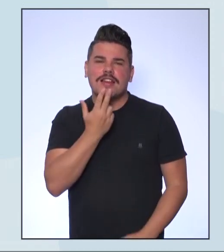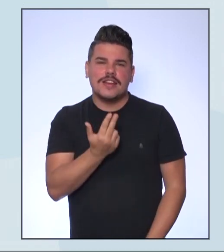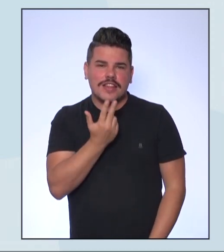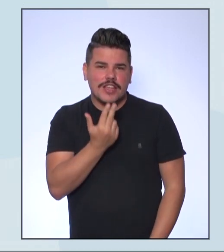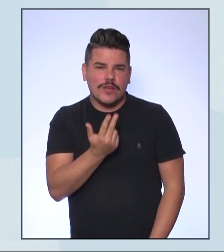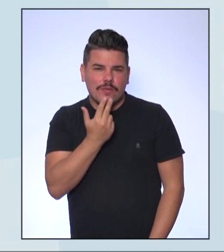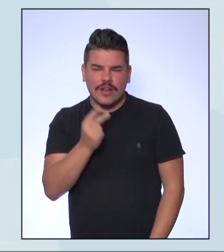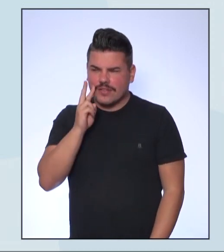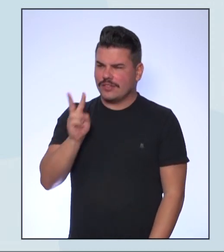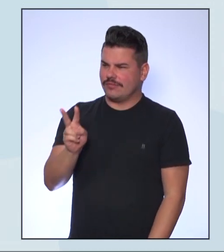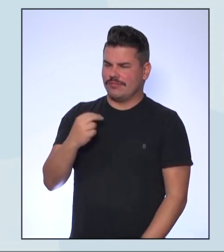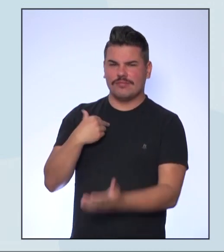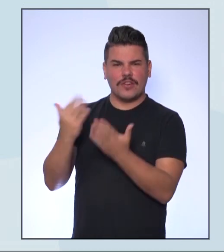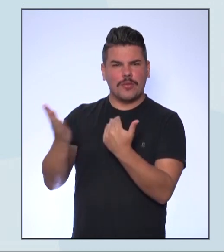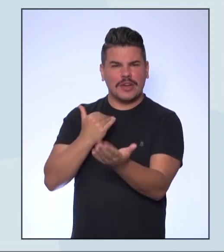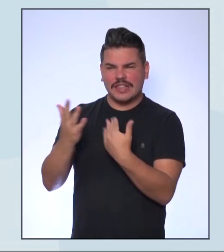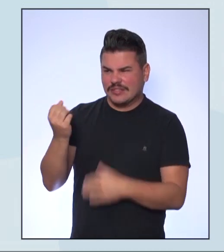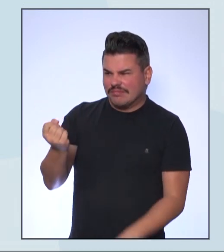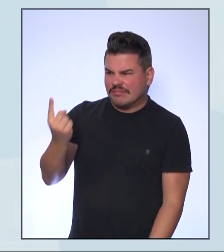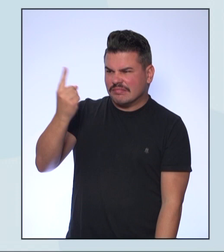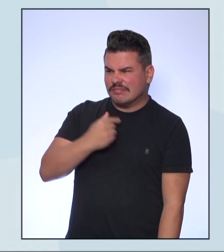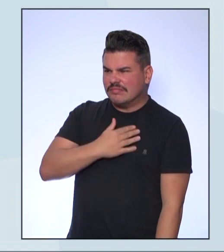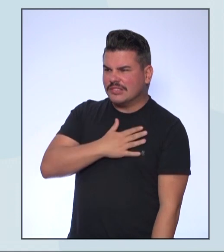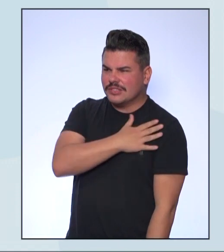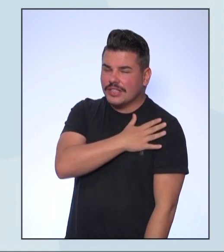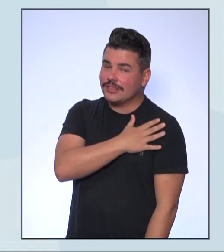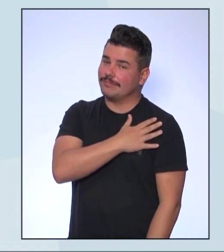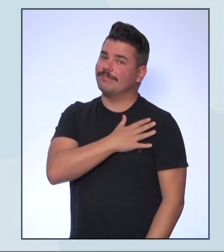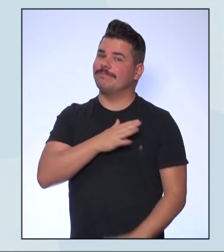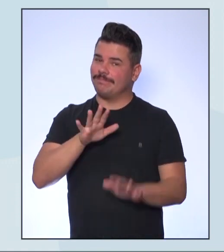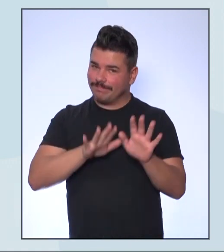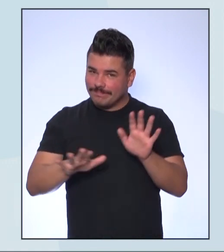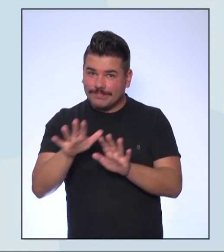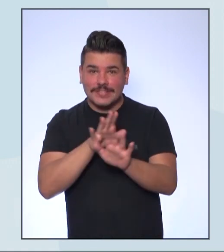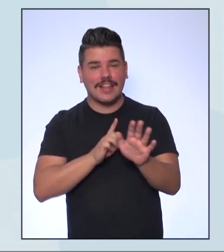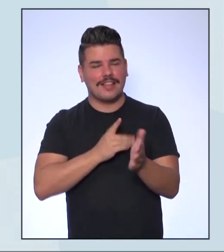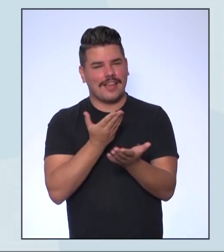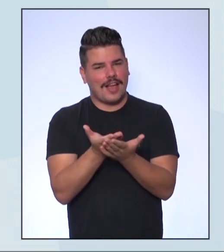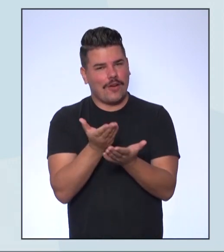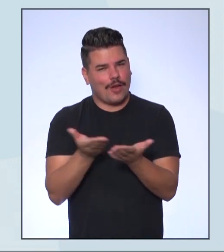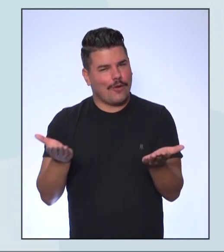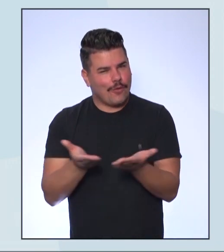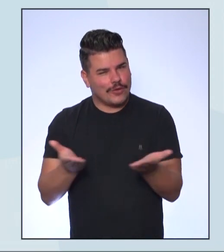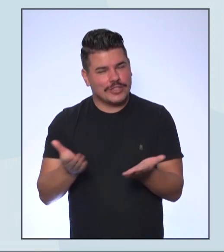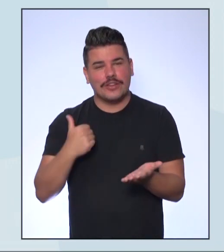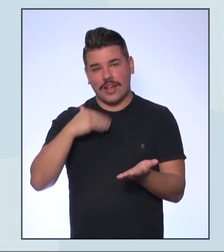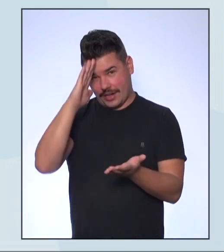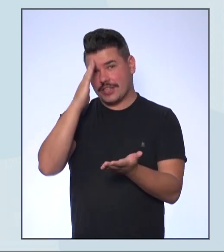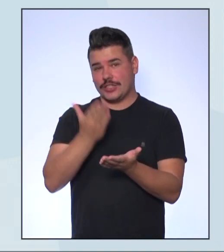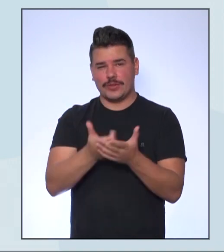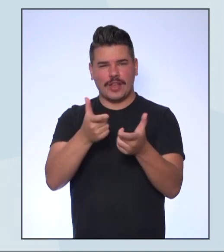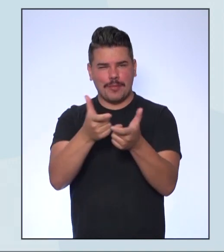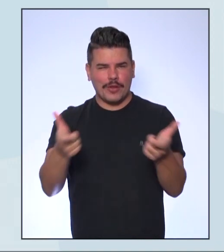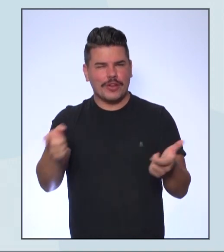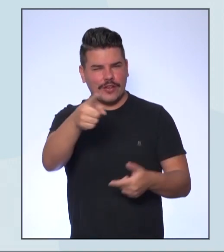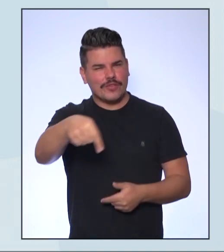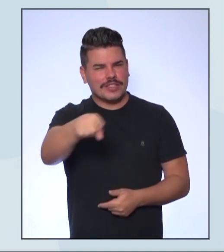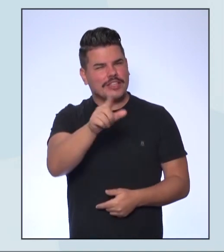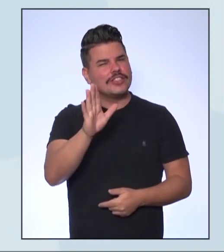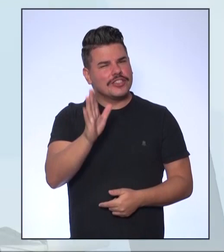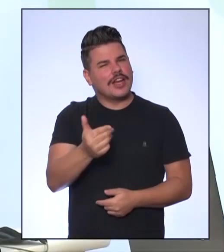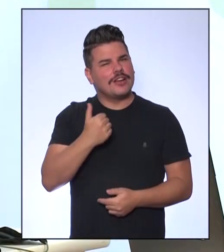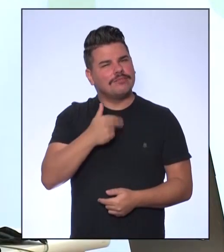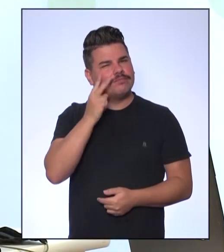em uma situação de comunicação. Então, essa aula é uma aula que acredito que todos vocês puderam